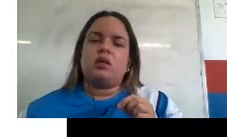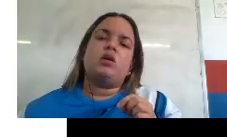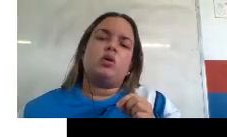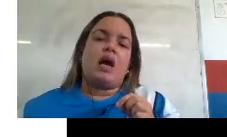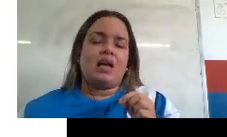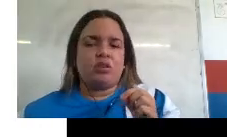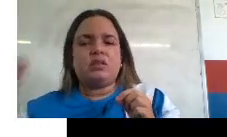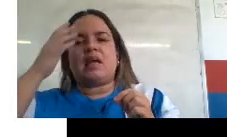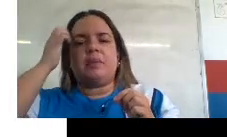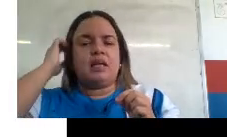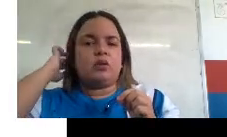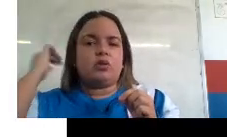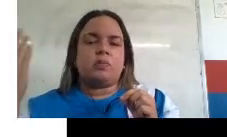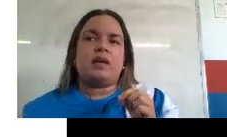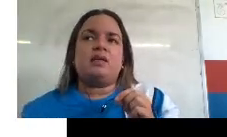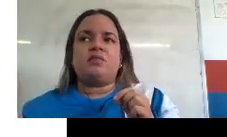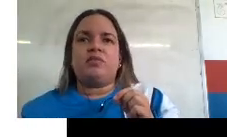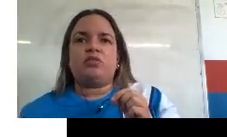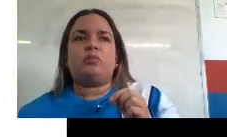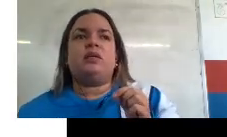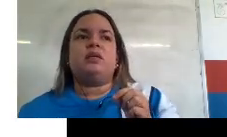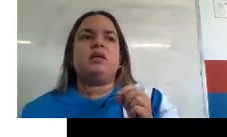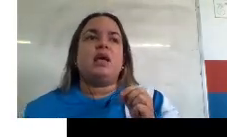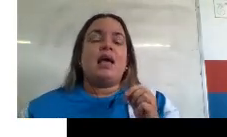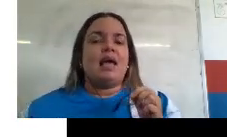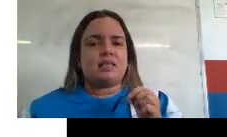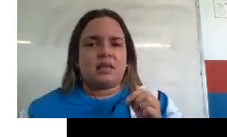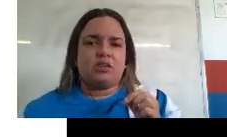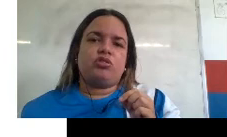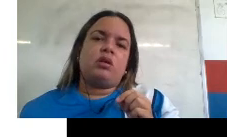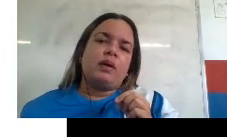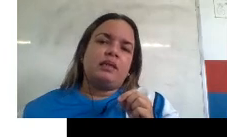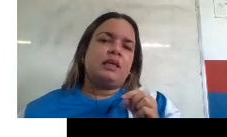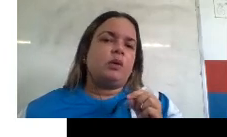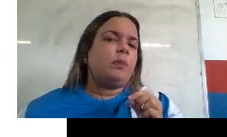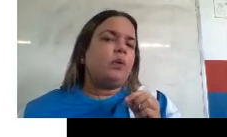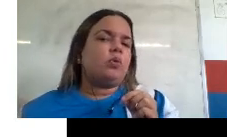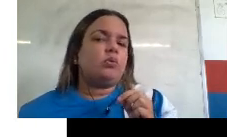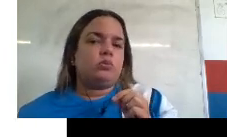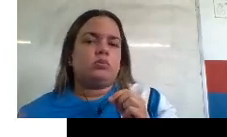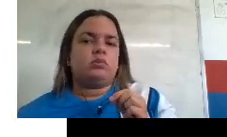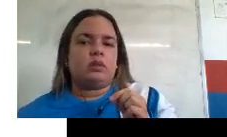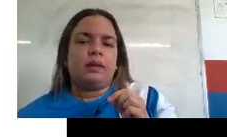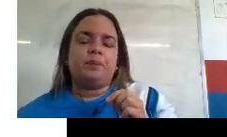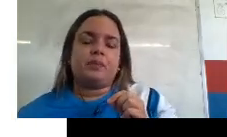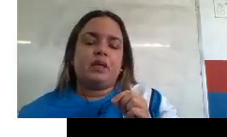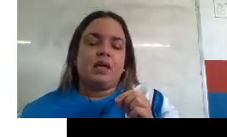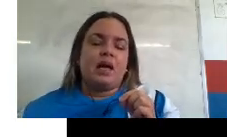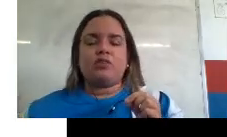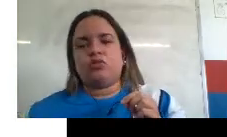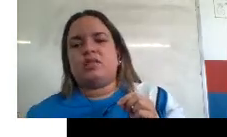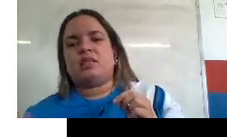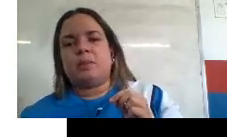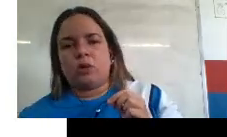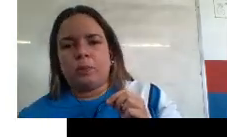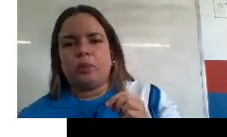que a gente sabe que em nosso país, infelizmente, essa questão ainda é um pouco...